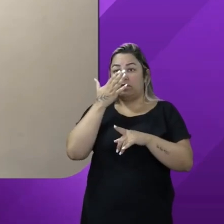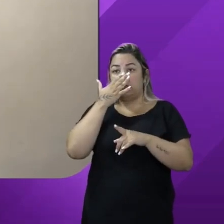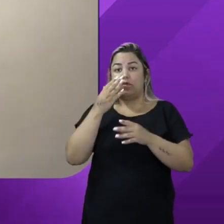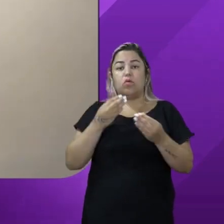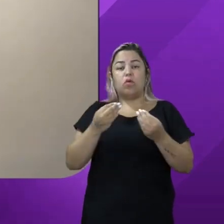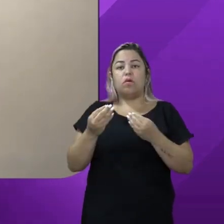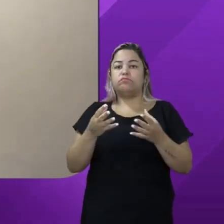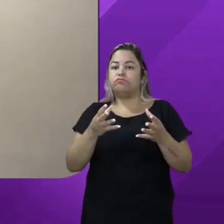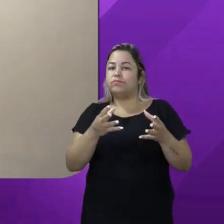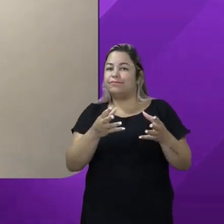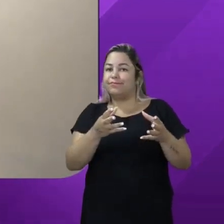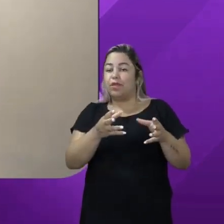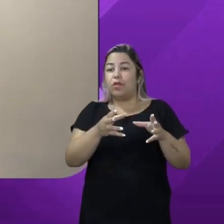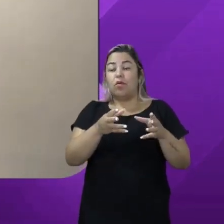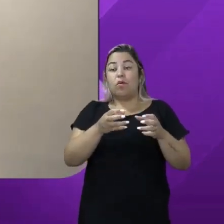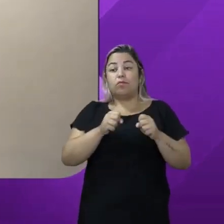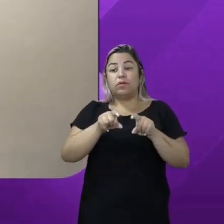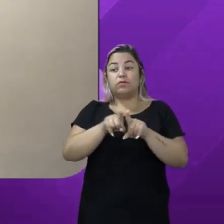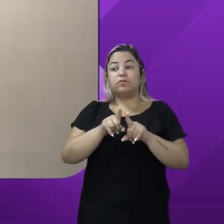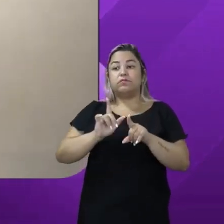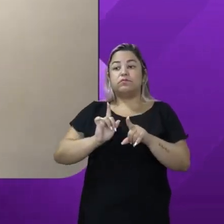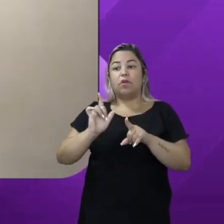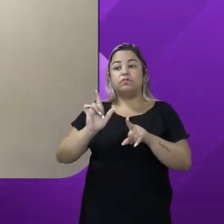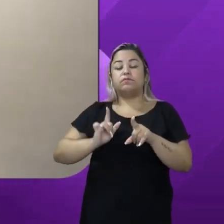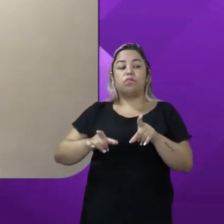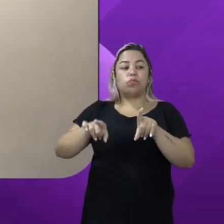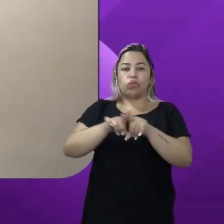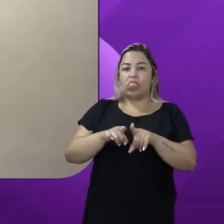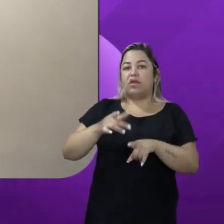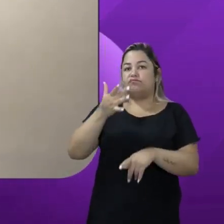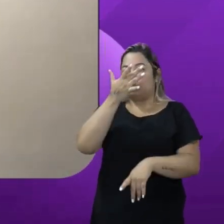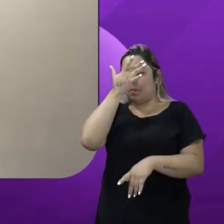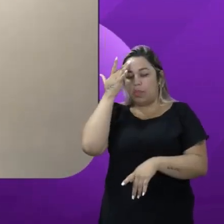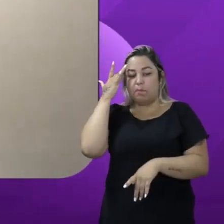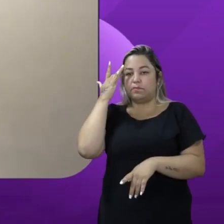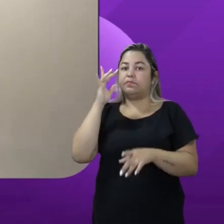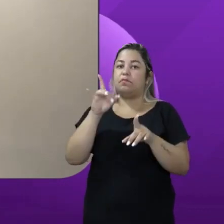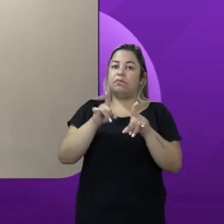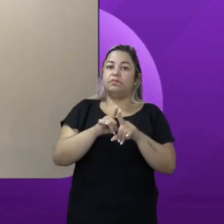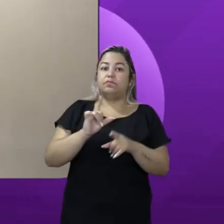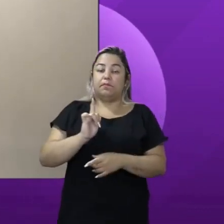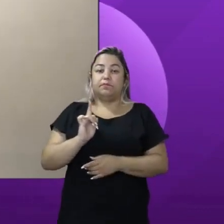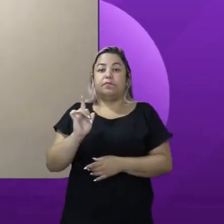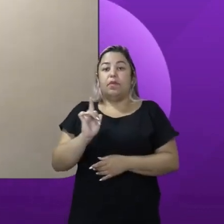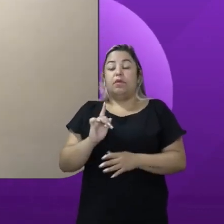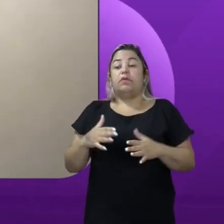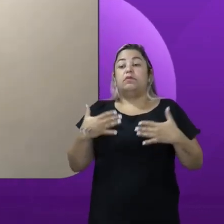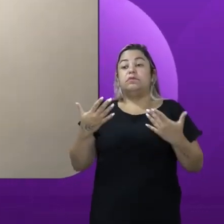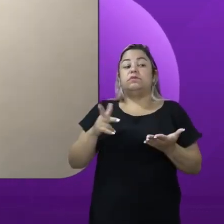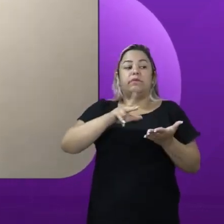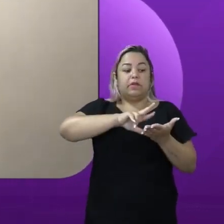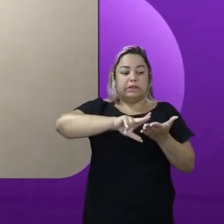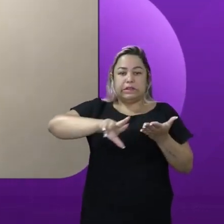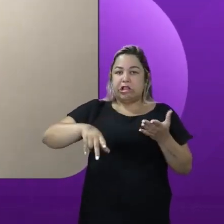que um acolhimento, porque é uma forma de aliciar que os cafetão e as cafetinas têm. Então são várias